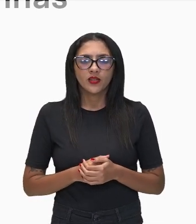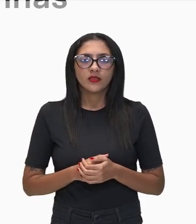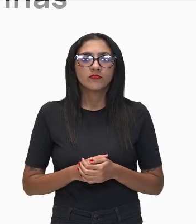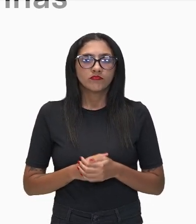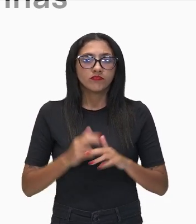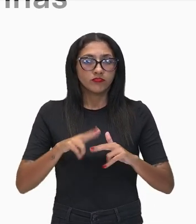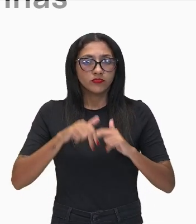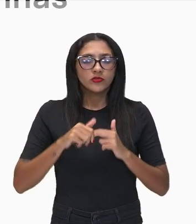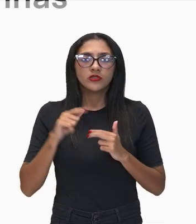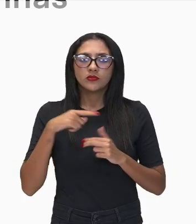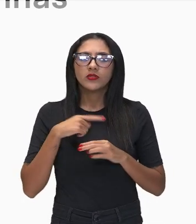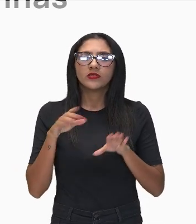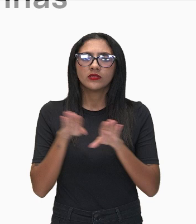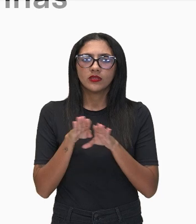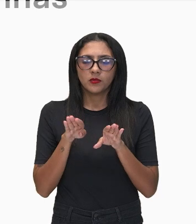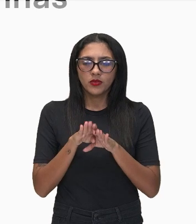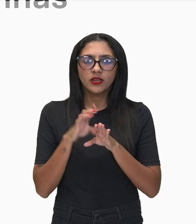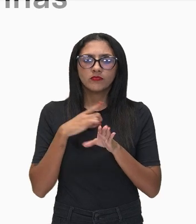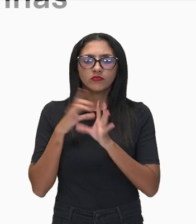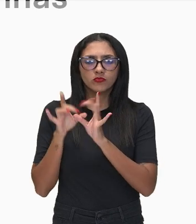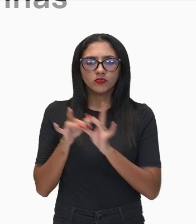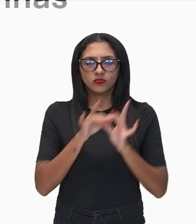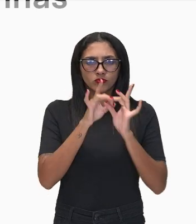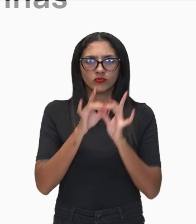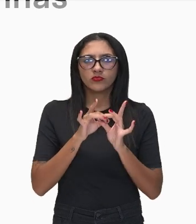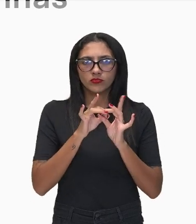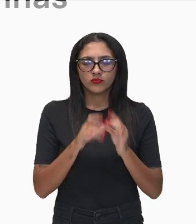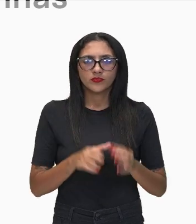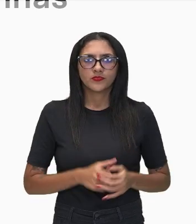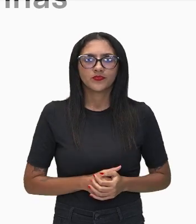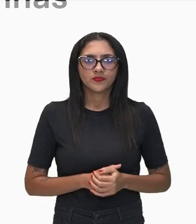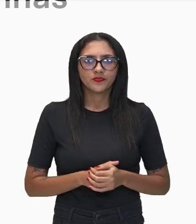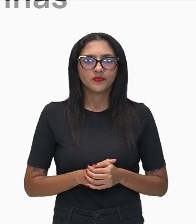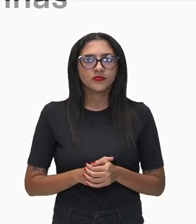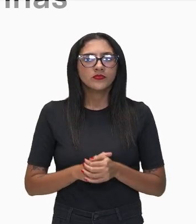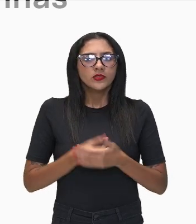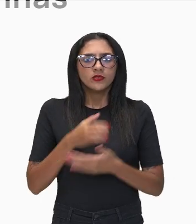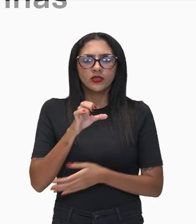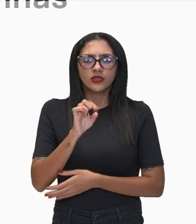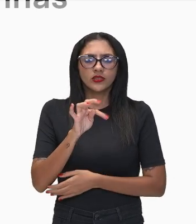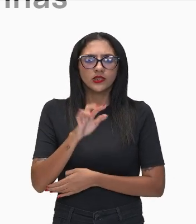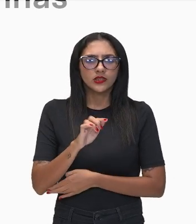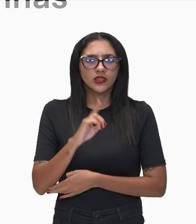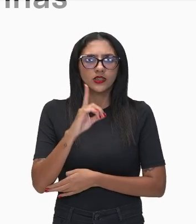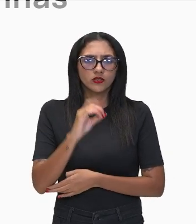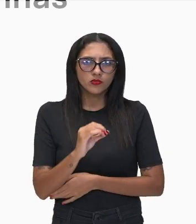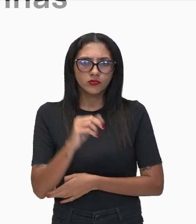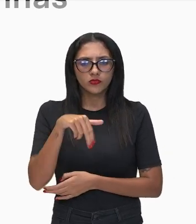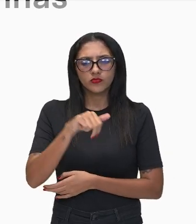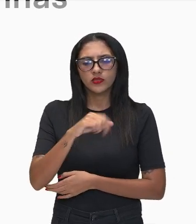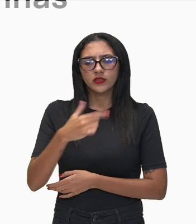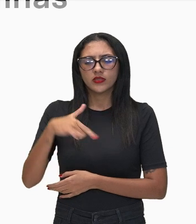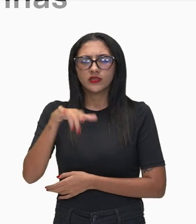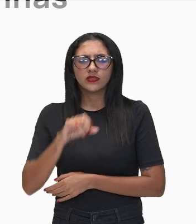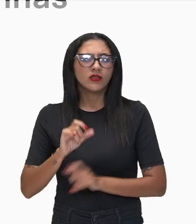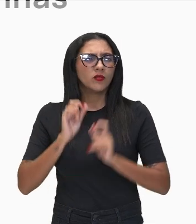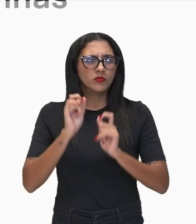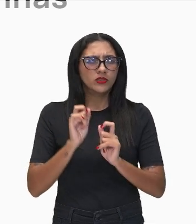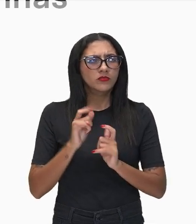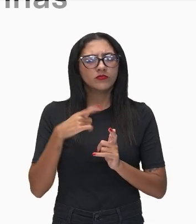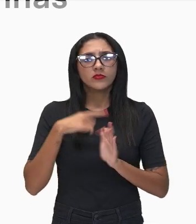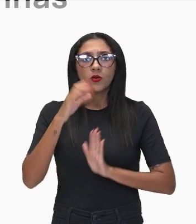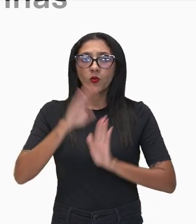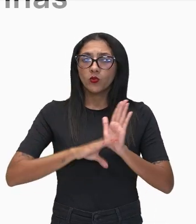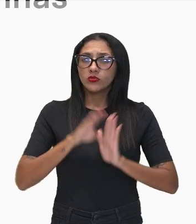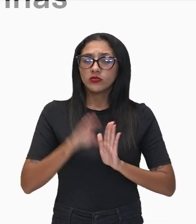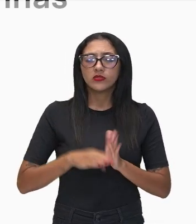constitui um Estado-nação. Então, um Estado-nação, o conceito de Estado-nação, ele é